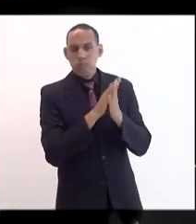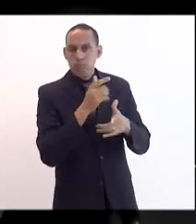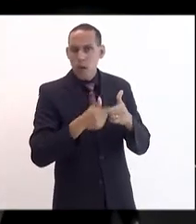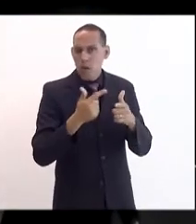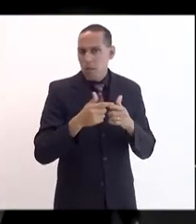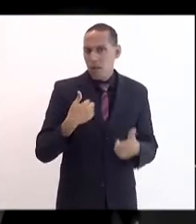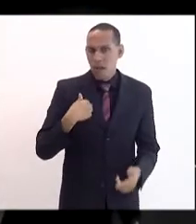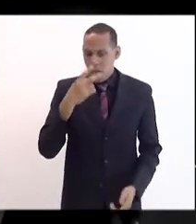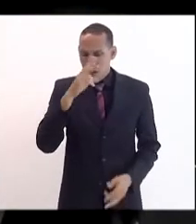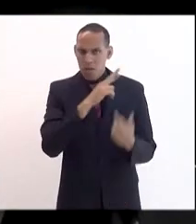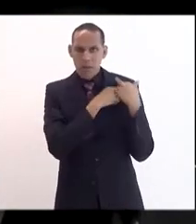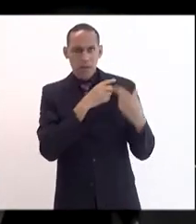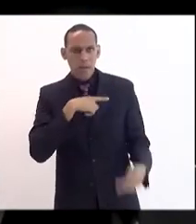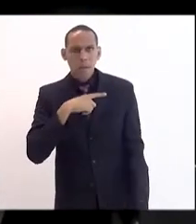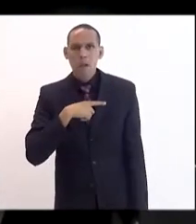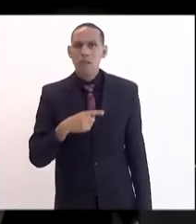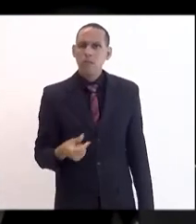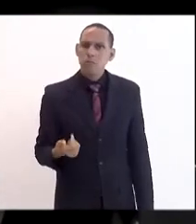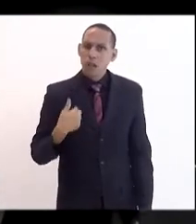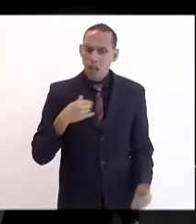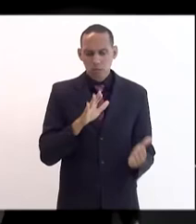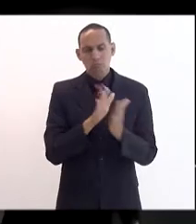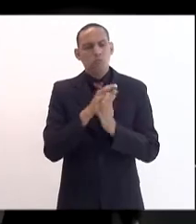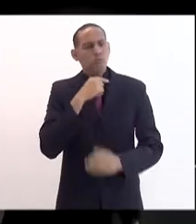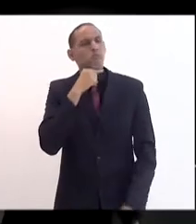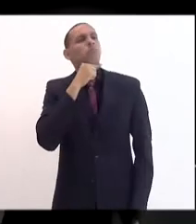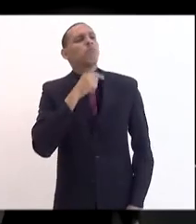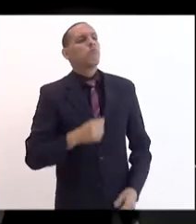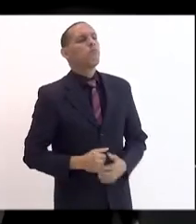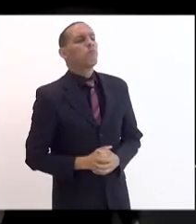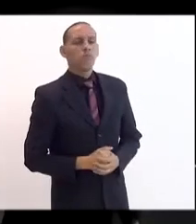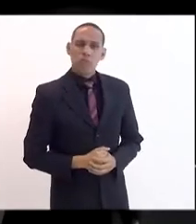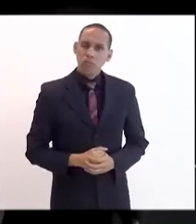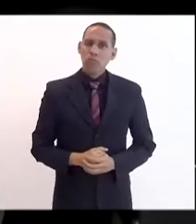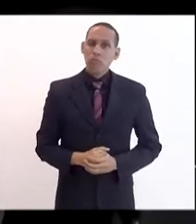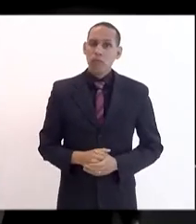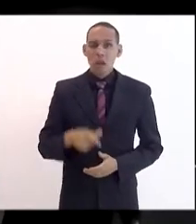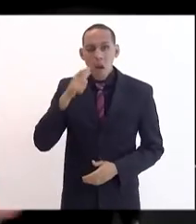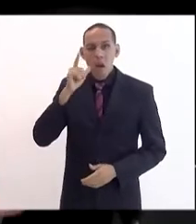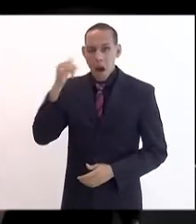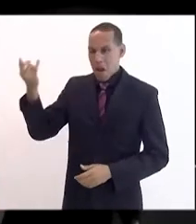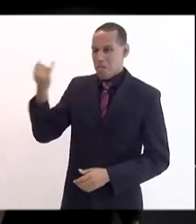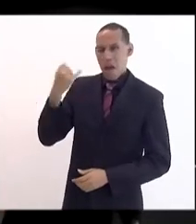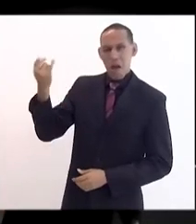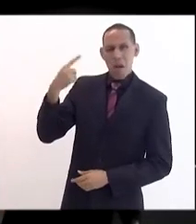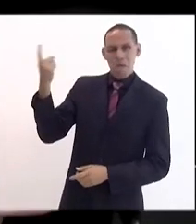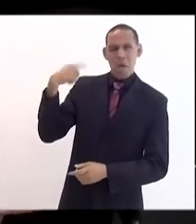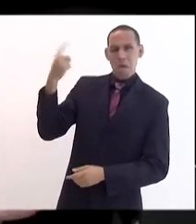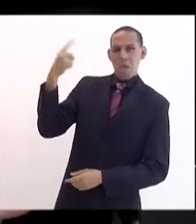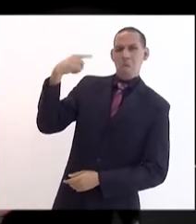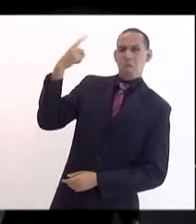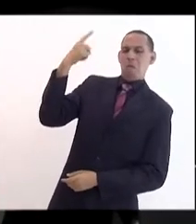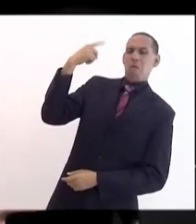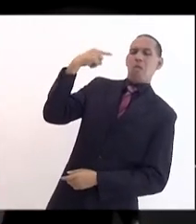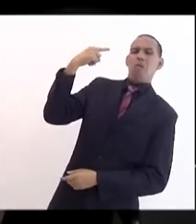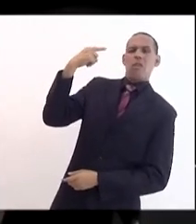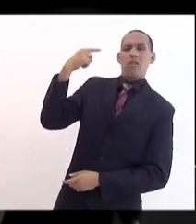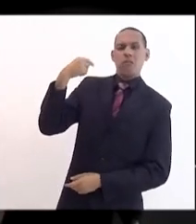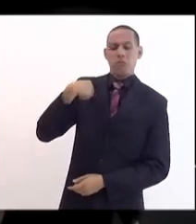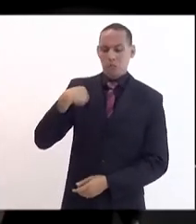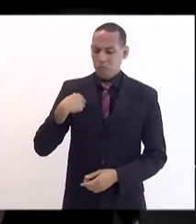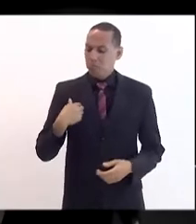tenho responsabilidade, encaro de cabeça erguida. Ontem falaram de mim, me massacraram no RJTV, eu estou aqui, pô.